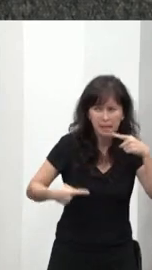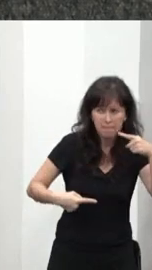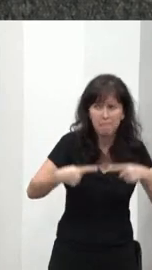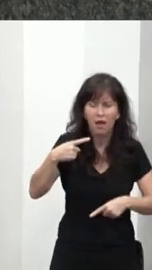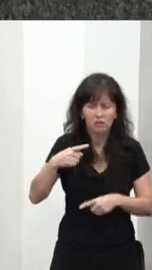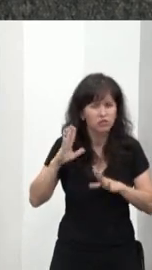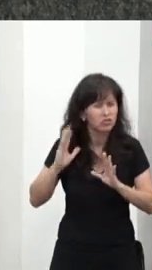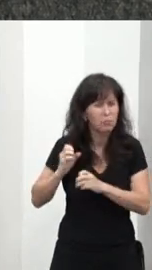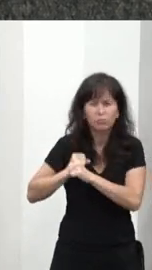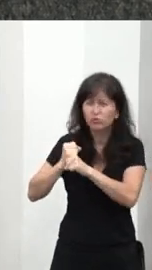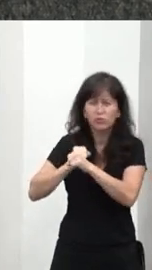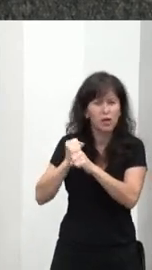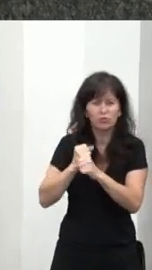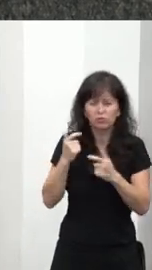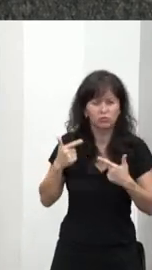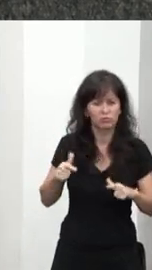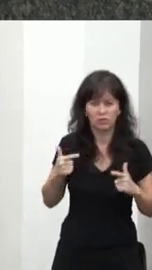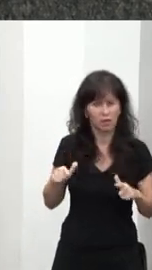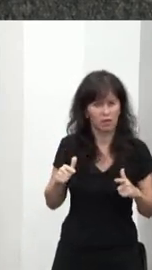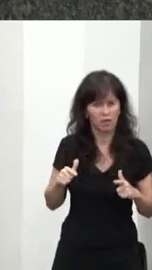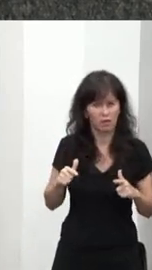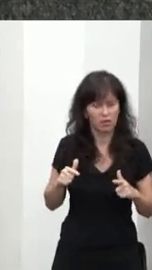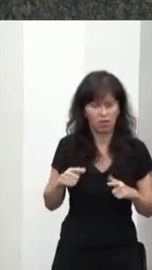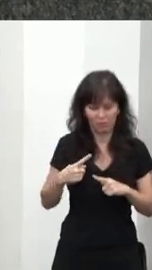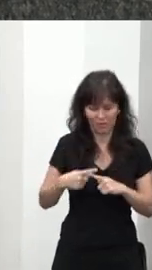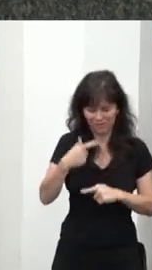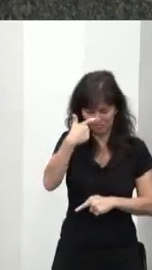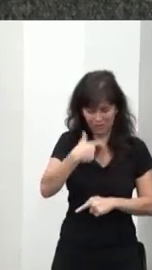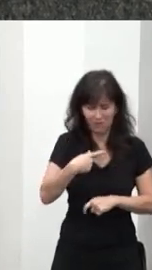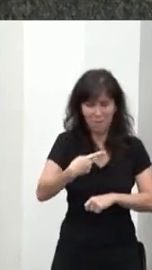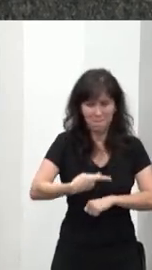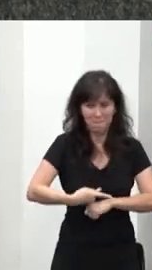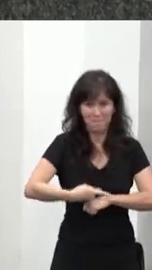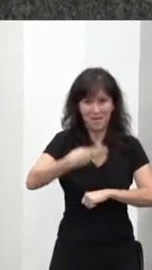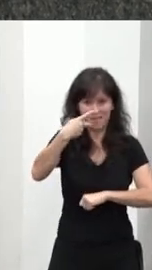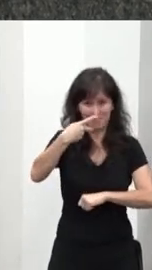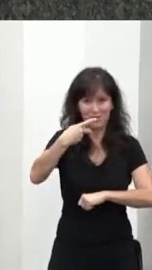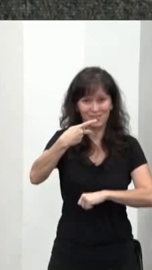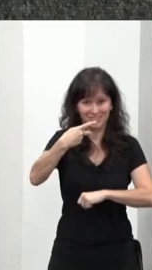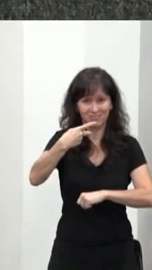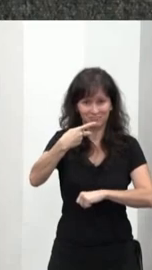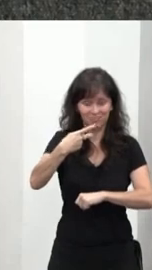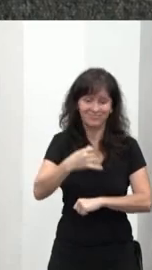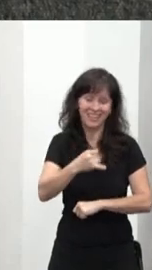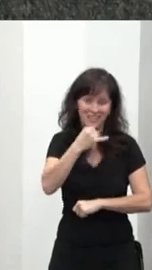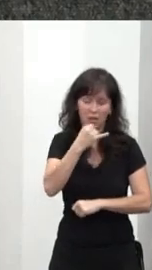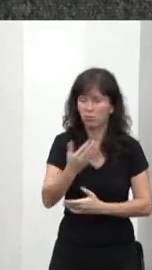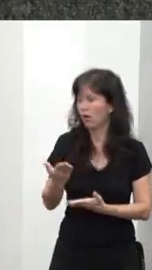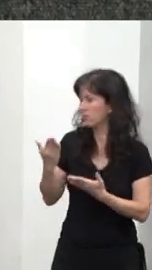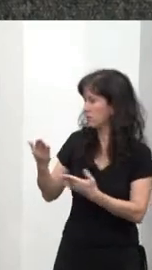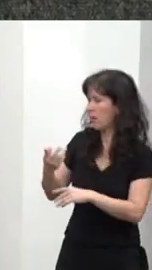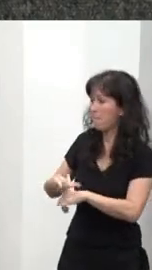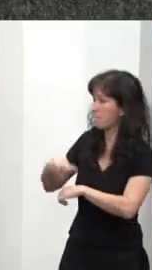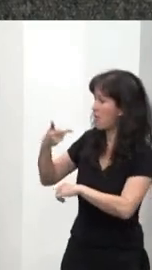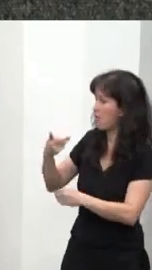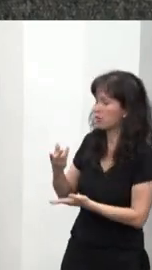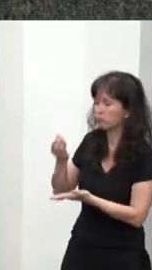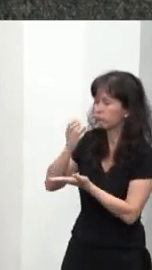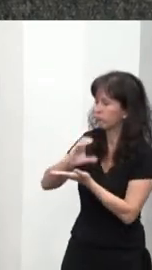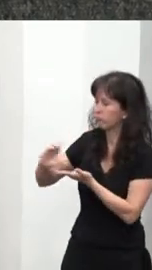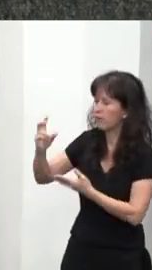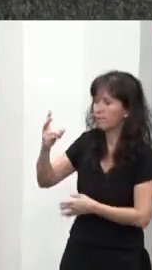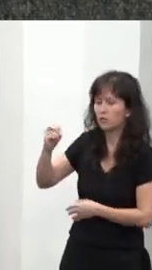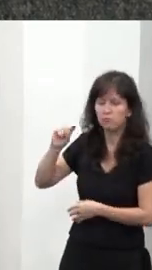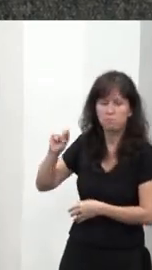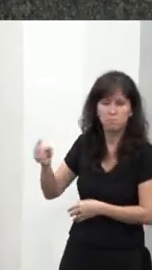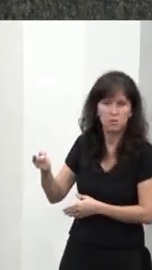porque uma coisa se a pessoa receber uma premiação Ó você foi premiada por 20 mil que é uma trajetória um reconhecimento